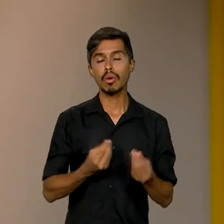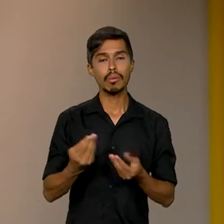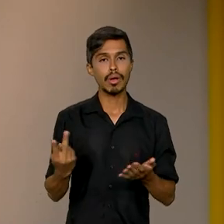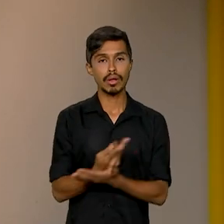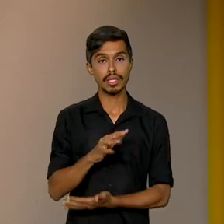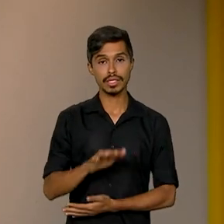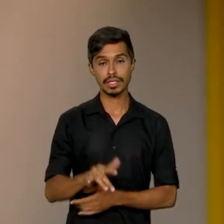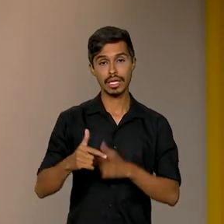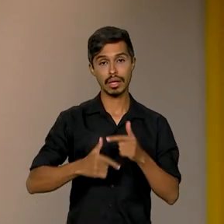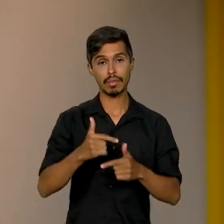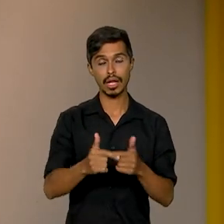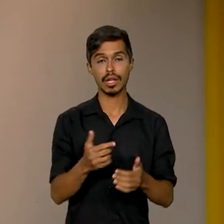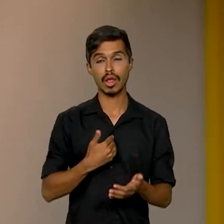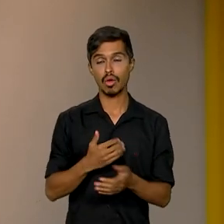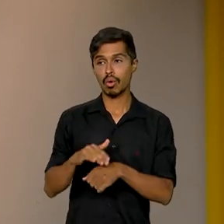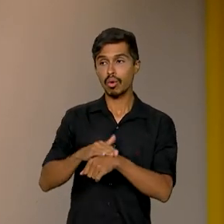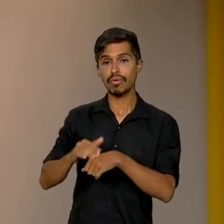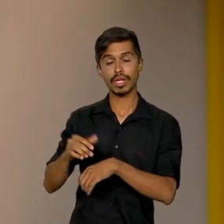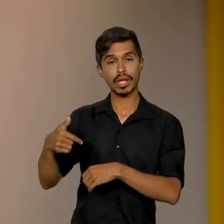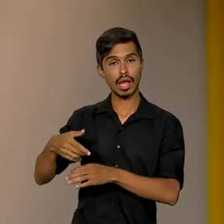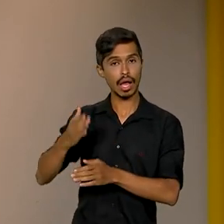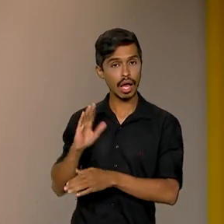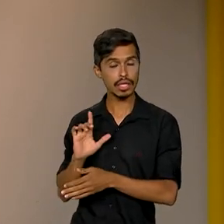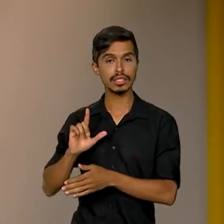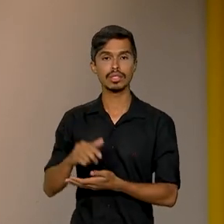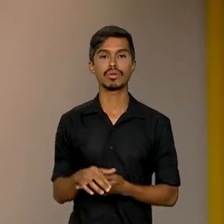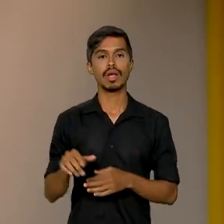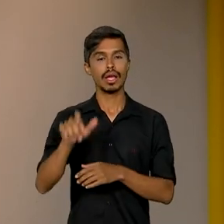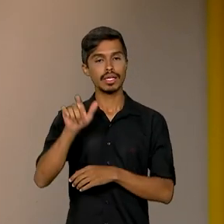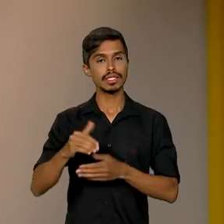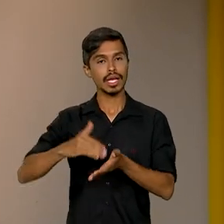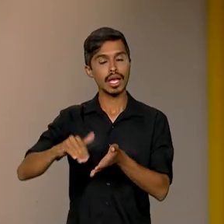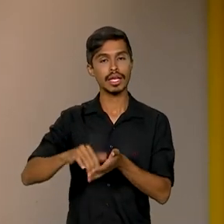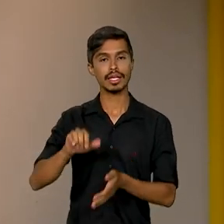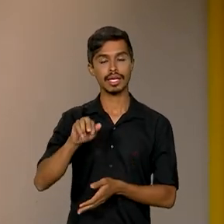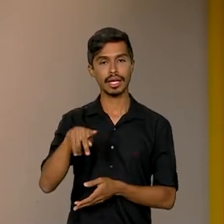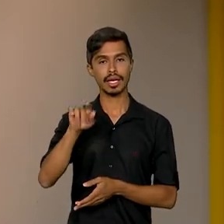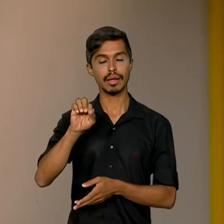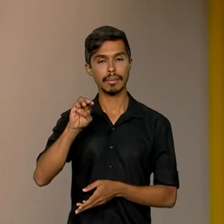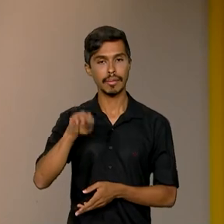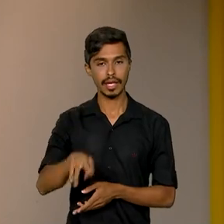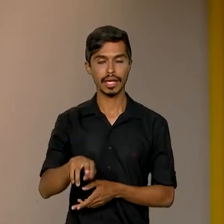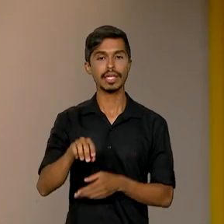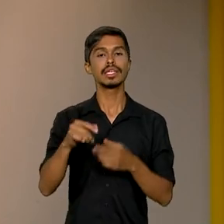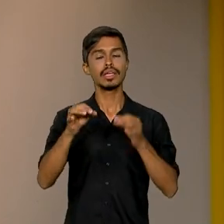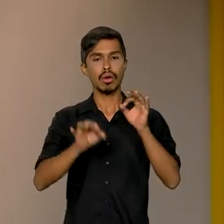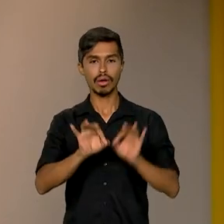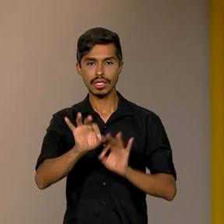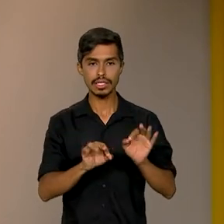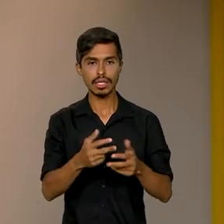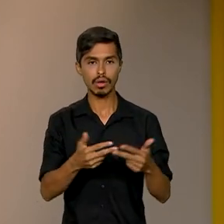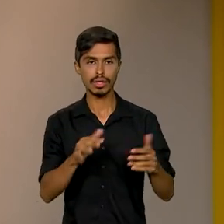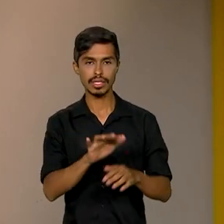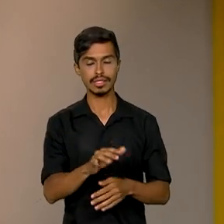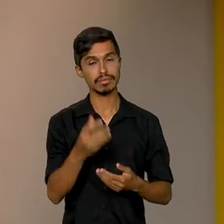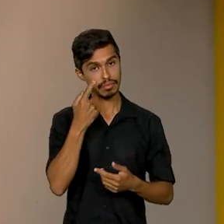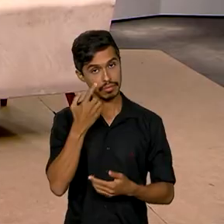trabalho, eu conversei mais cedo com a secretária Carmen Foro, que coordena as ações nessa área do governo. Veja como